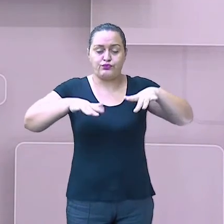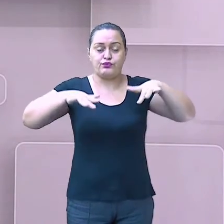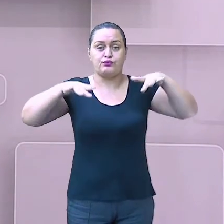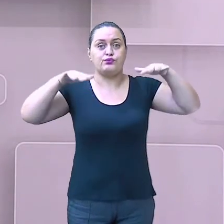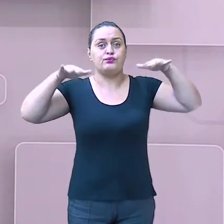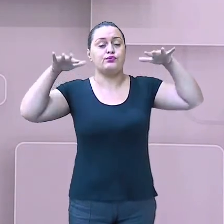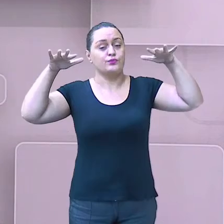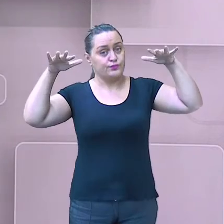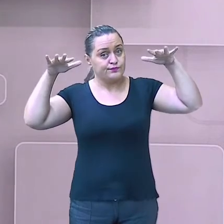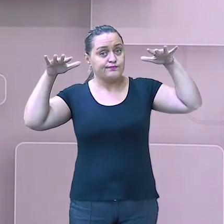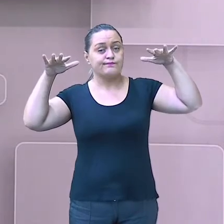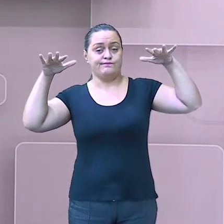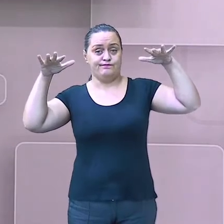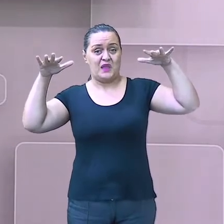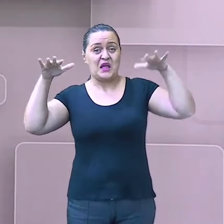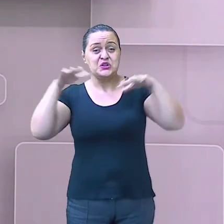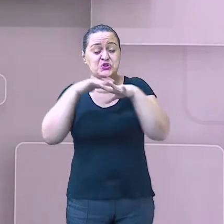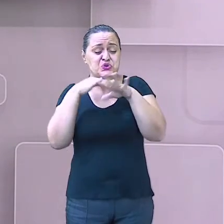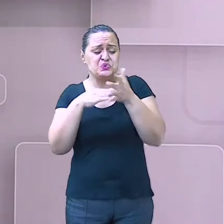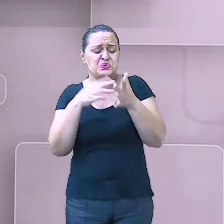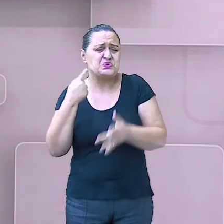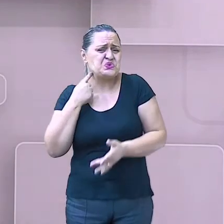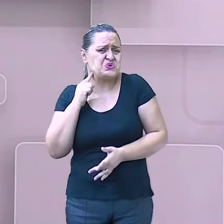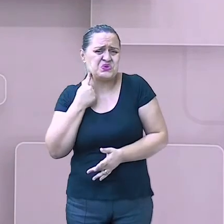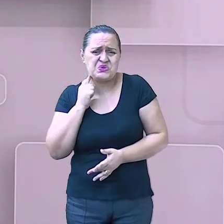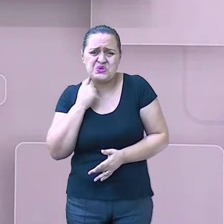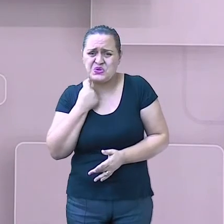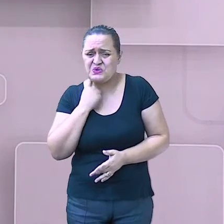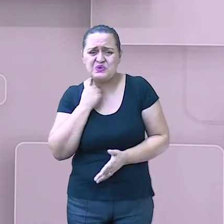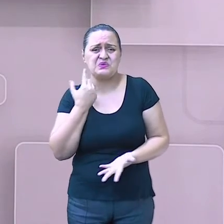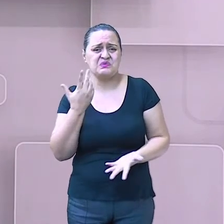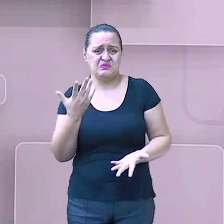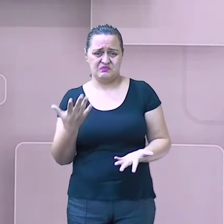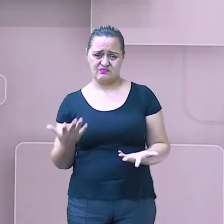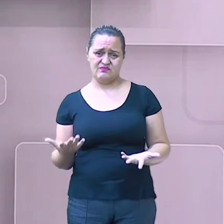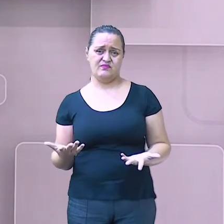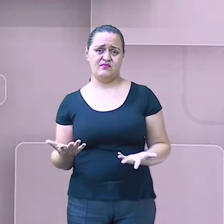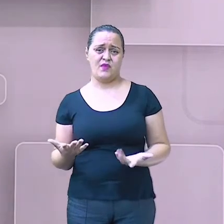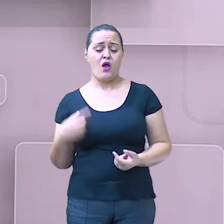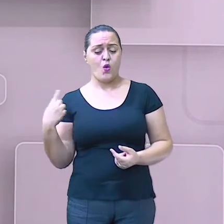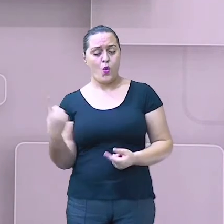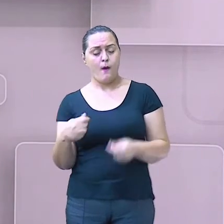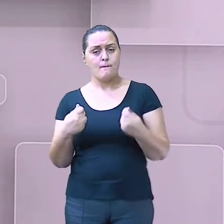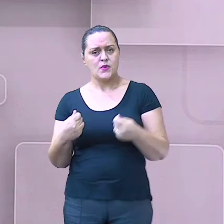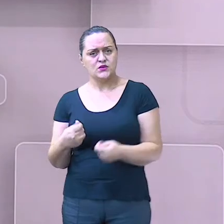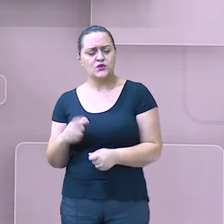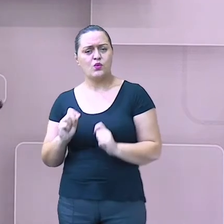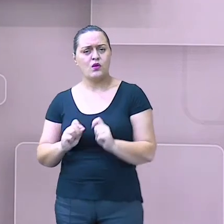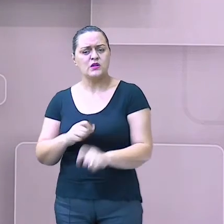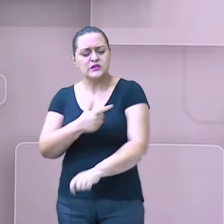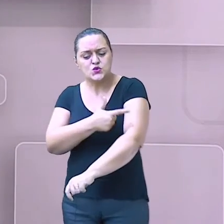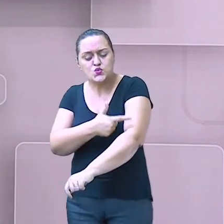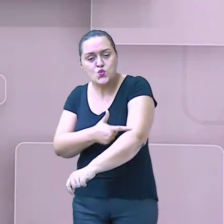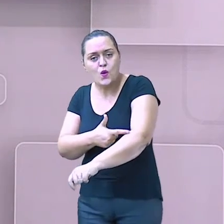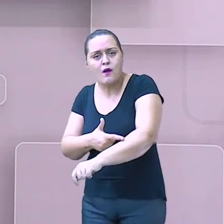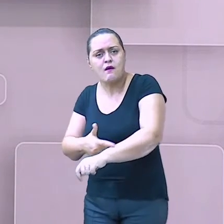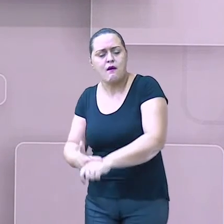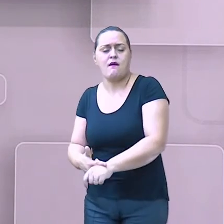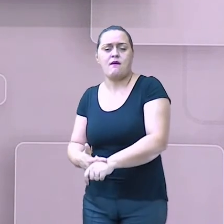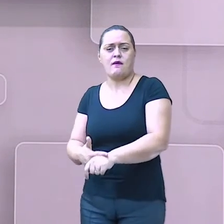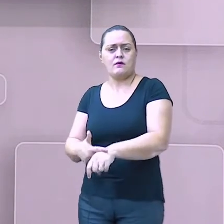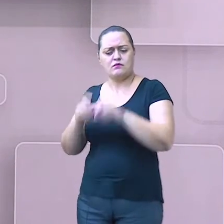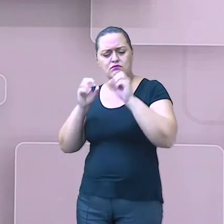sim. Então, quando a gente traz todo esse processo de educação do uso do meio